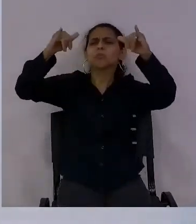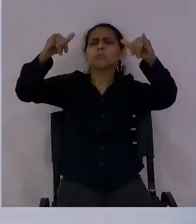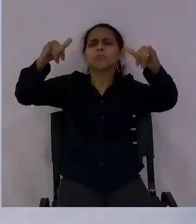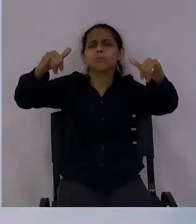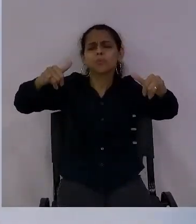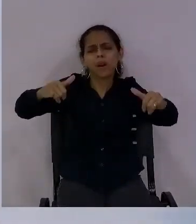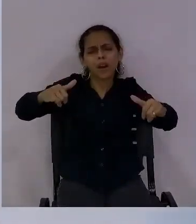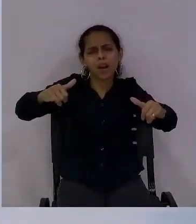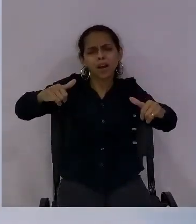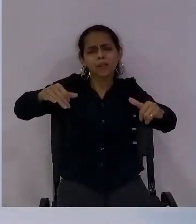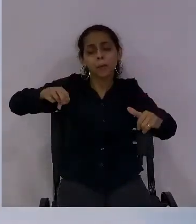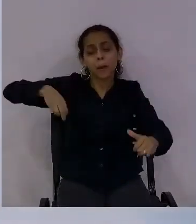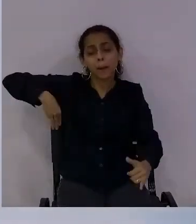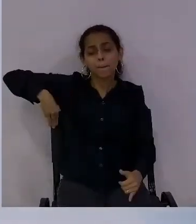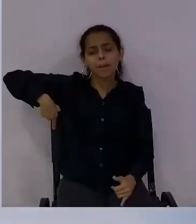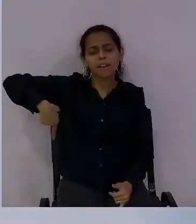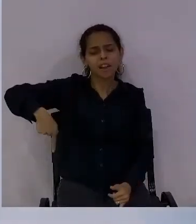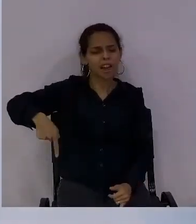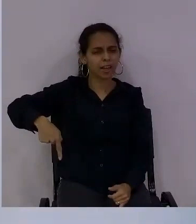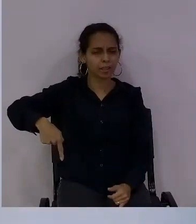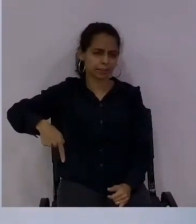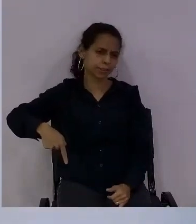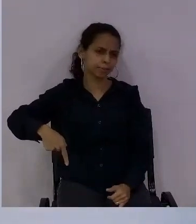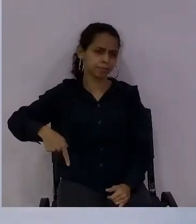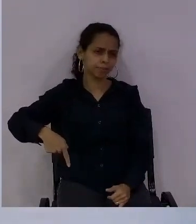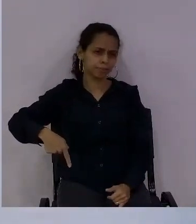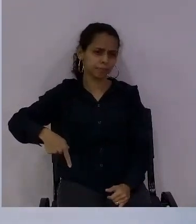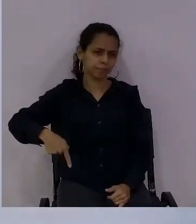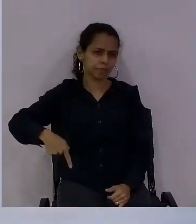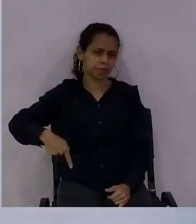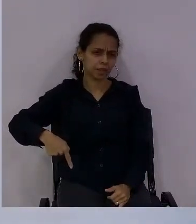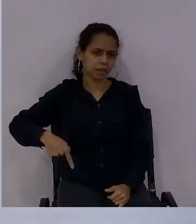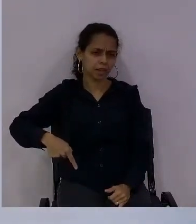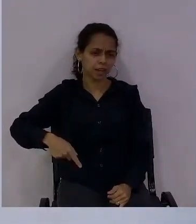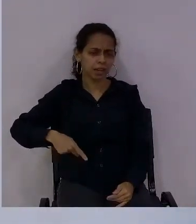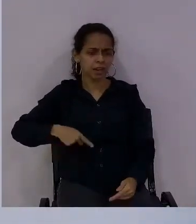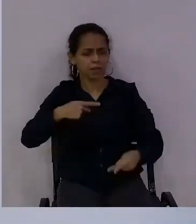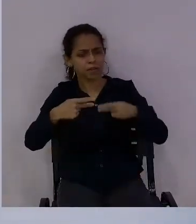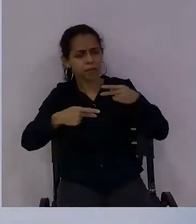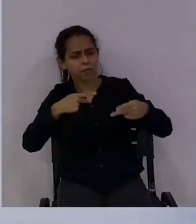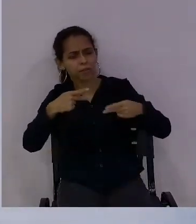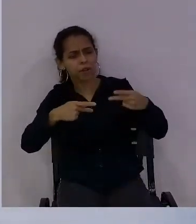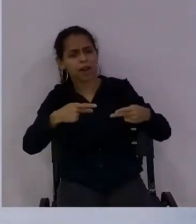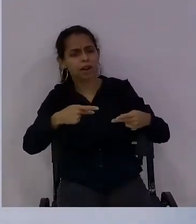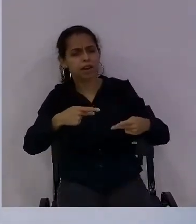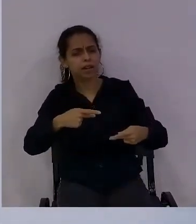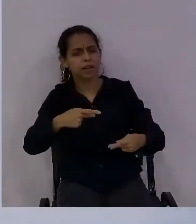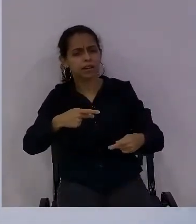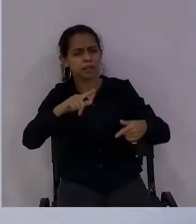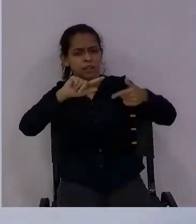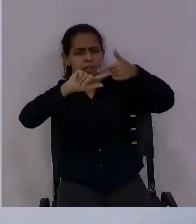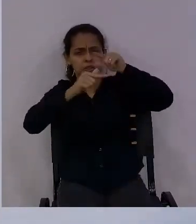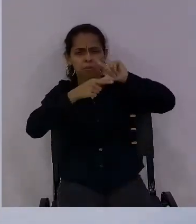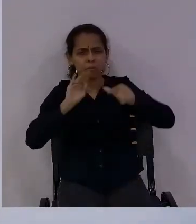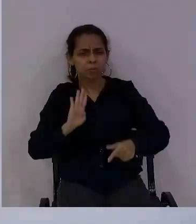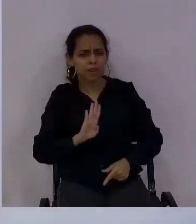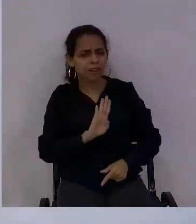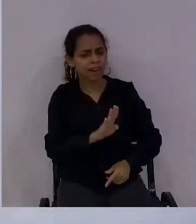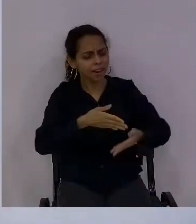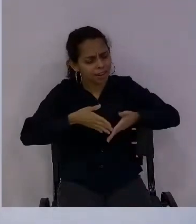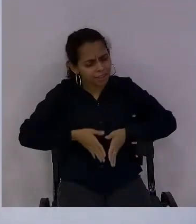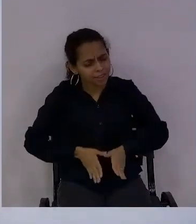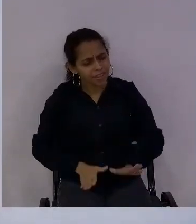Miqueias, quando o texto diz, e tu, Belém Efrata, é daí que virá. É desta